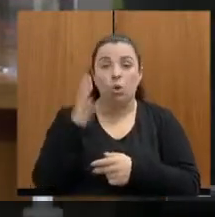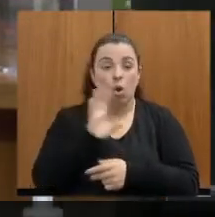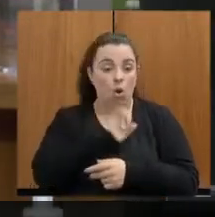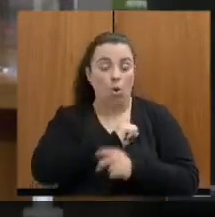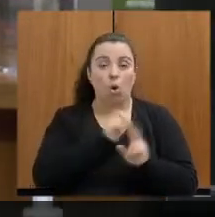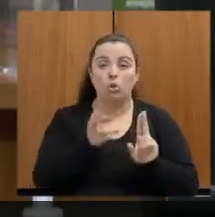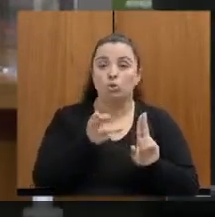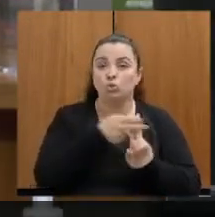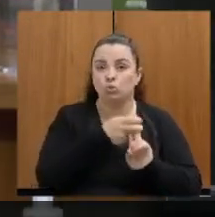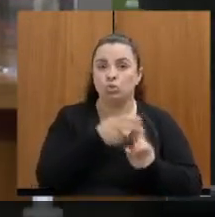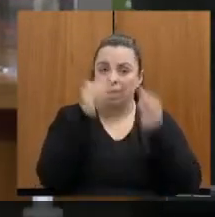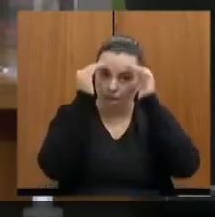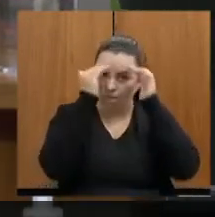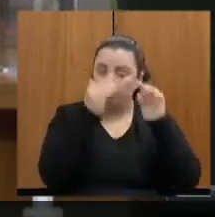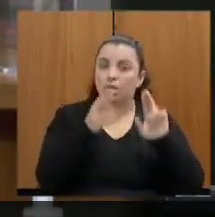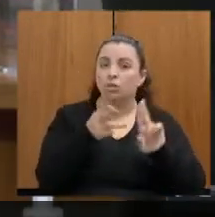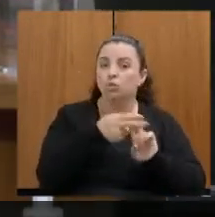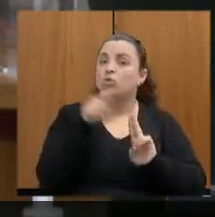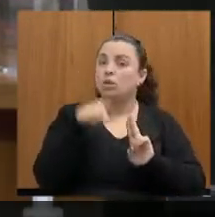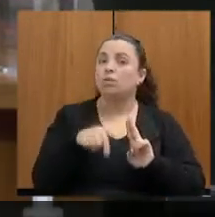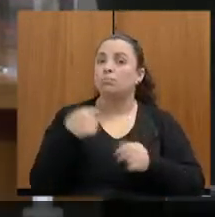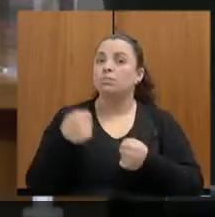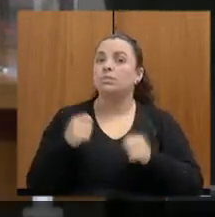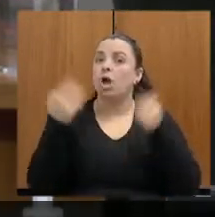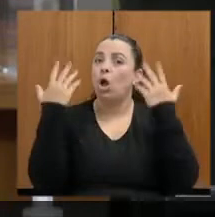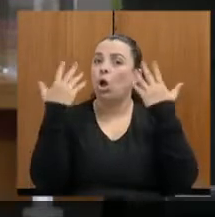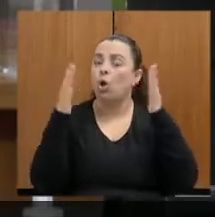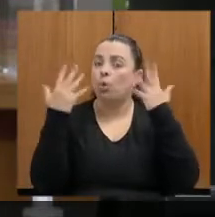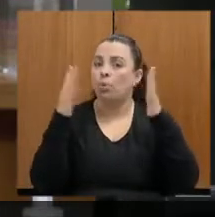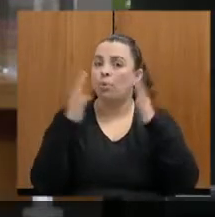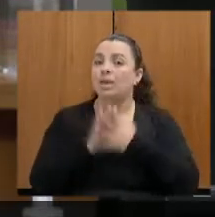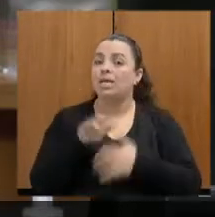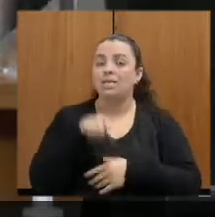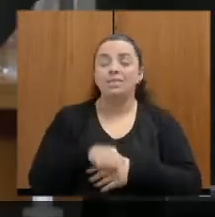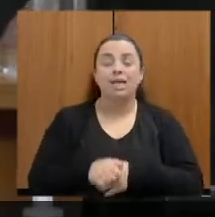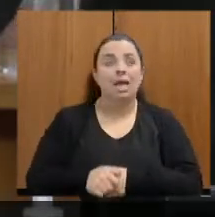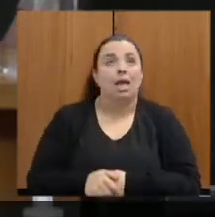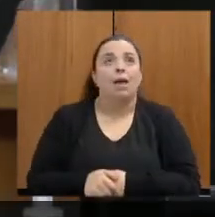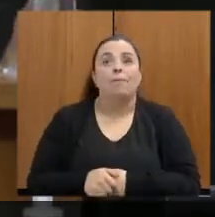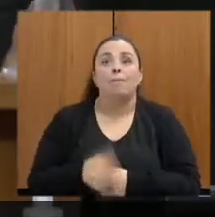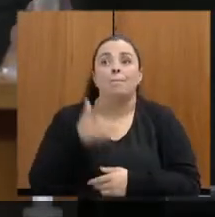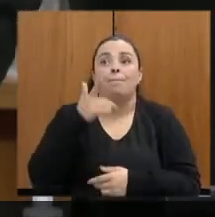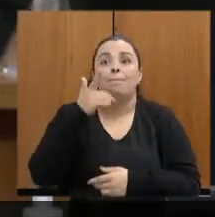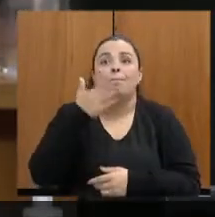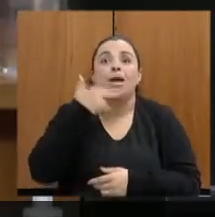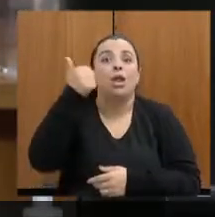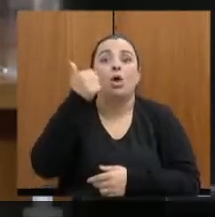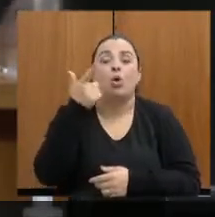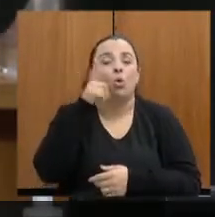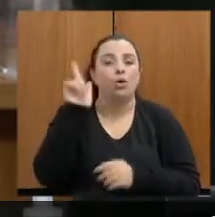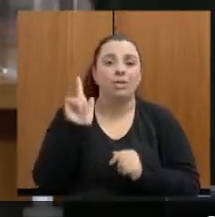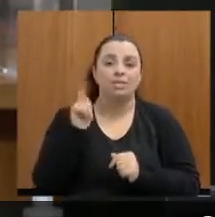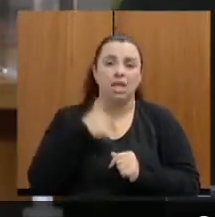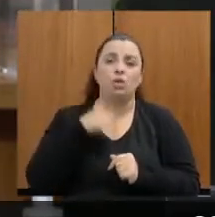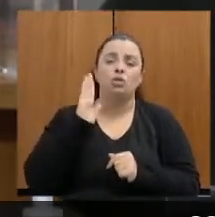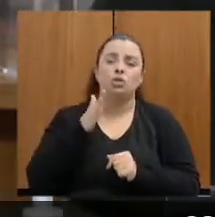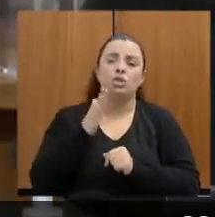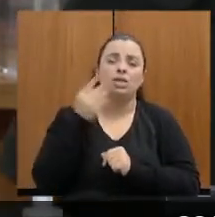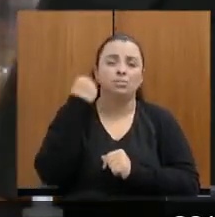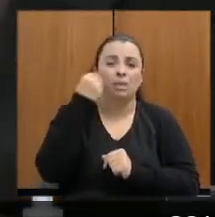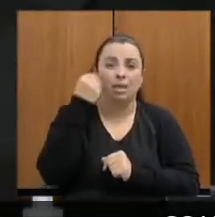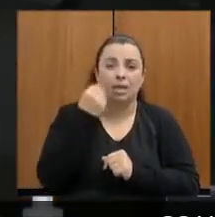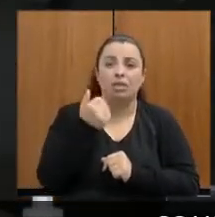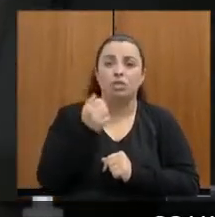quem tem respeito ao SUS isso é a maior conquista já realizado e eu tenho 12 anos de Sus tão passar